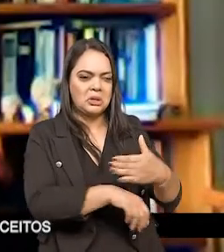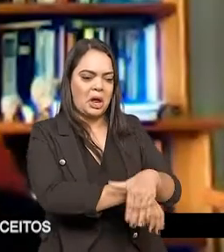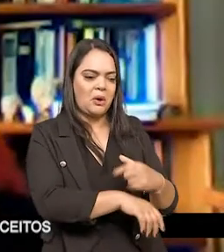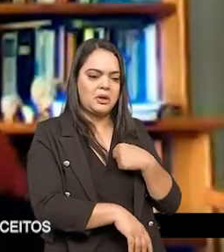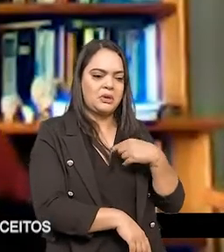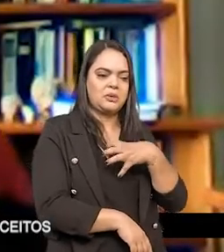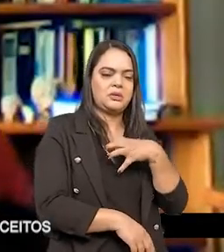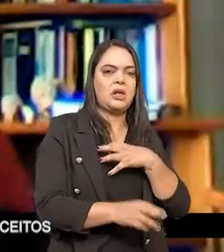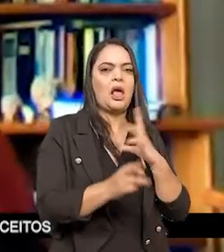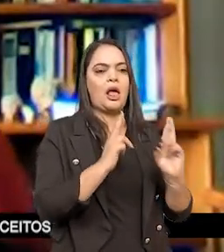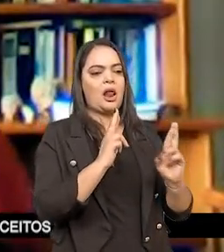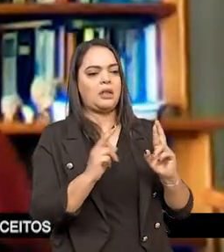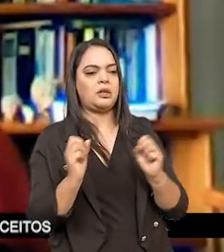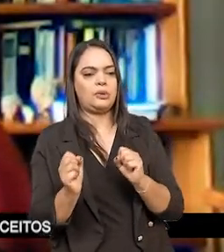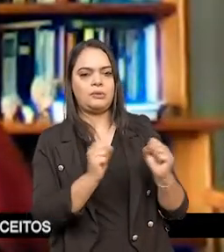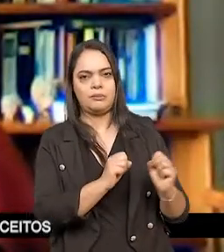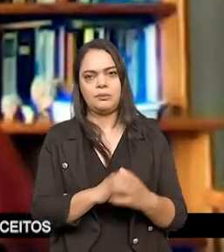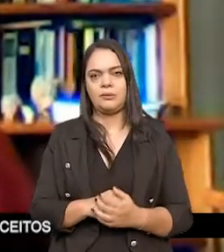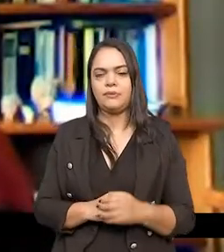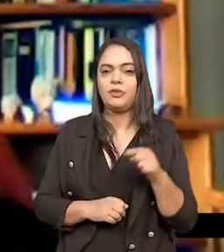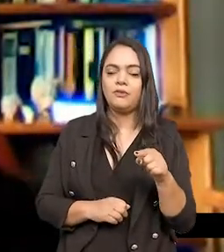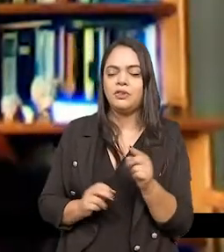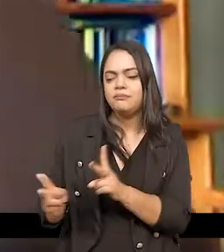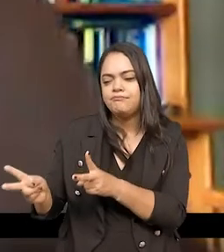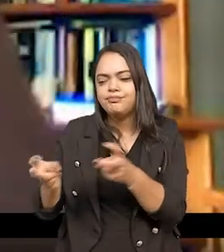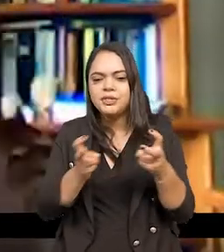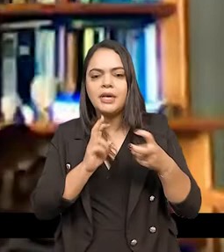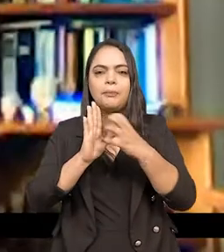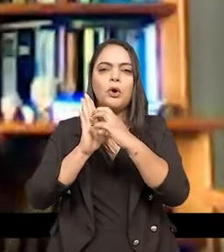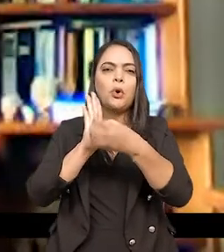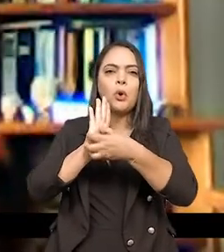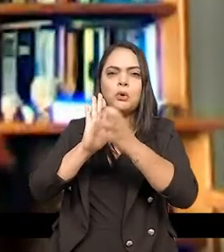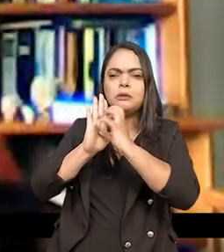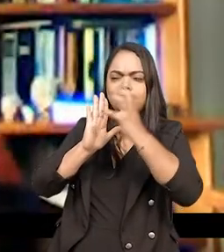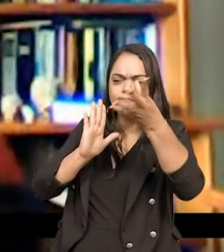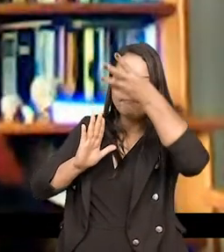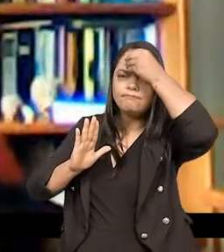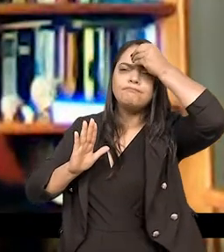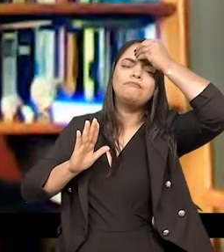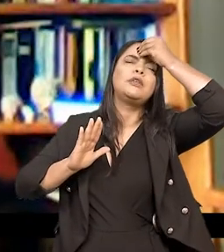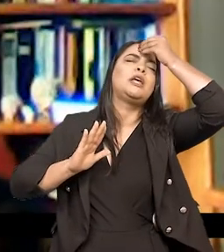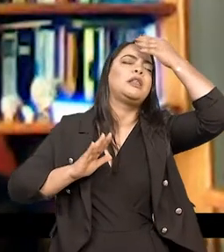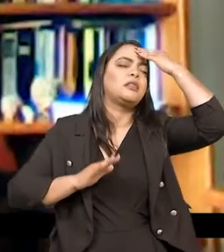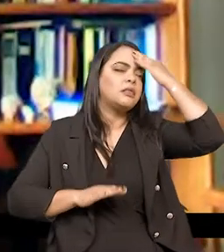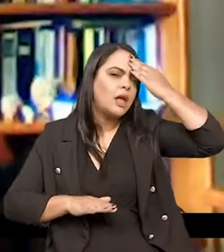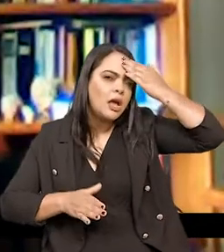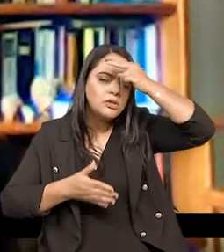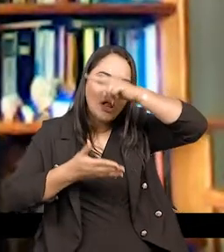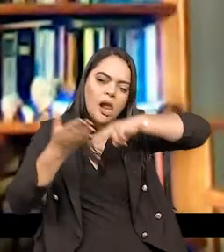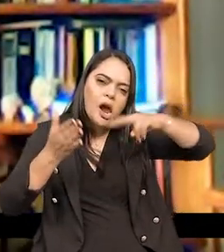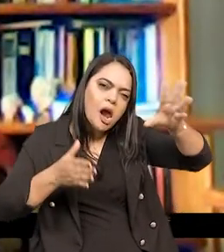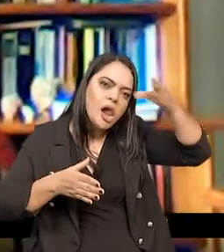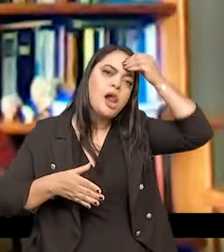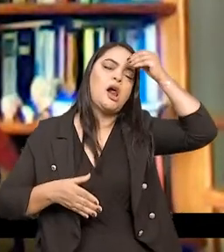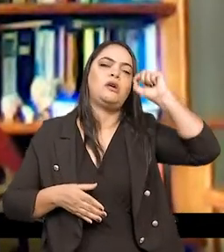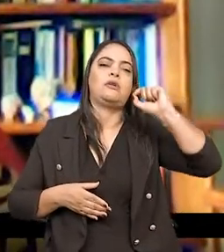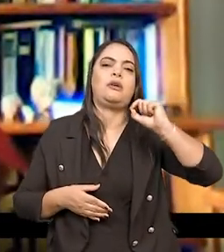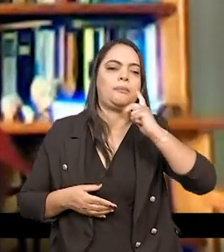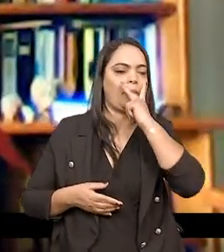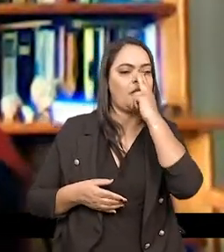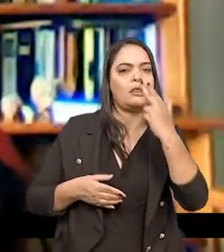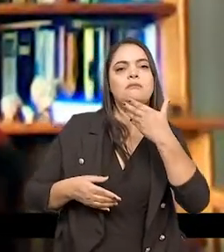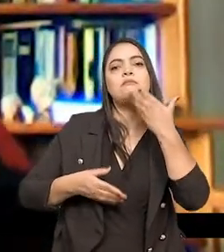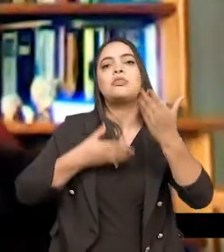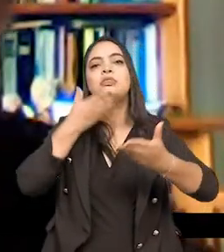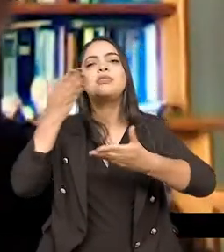quando tu vê que quando decifra os conceitos e verticaliza a leitura, parece que as coisas ficam mais